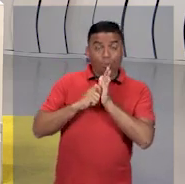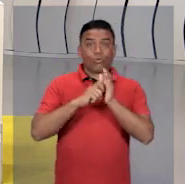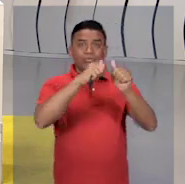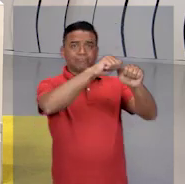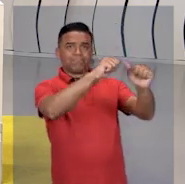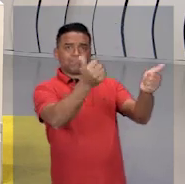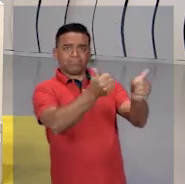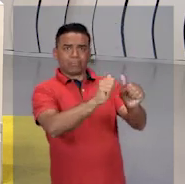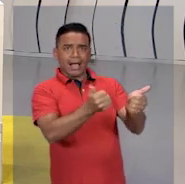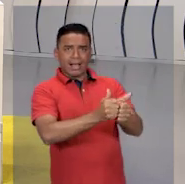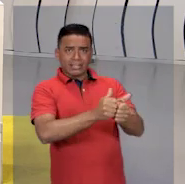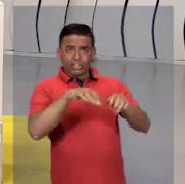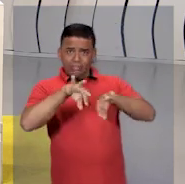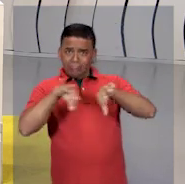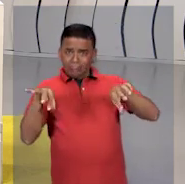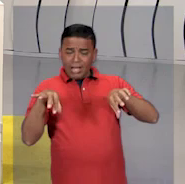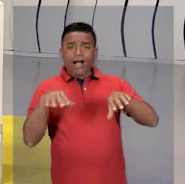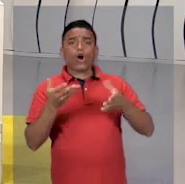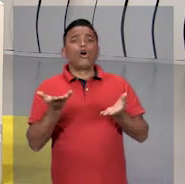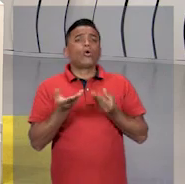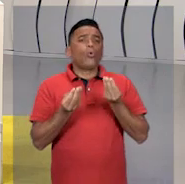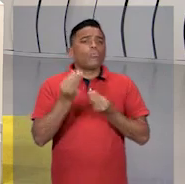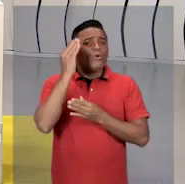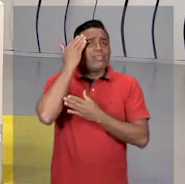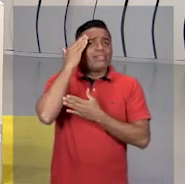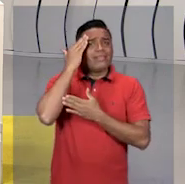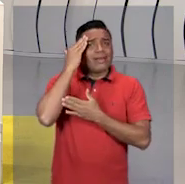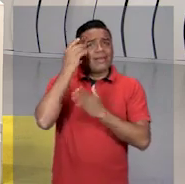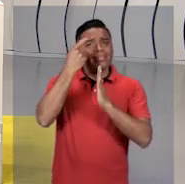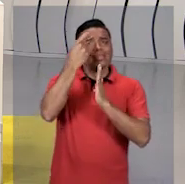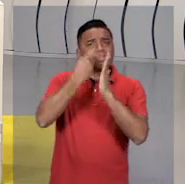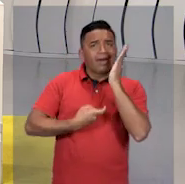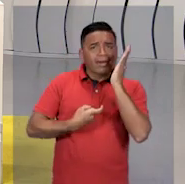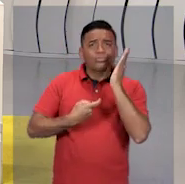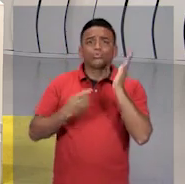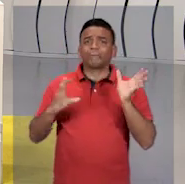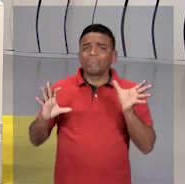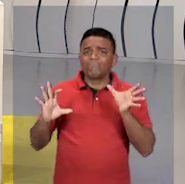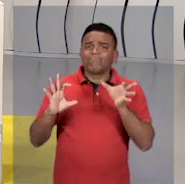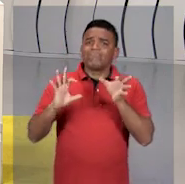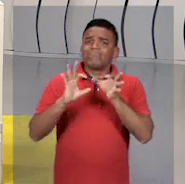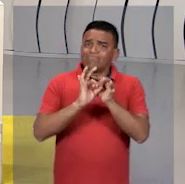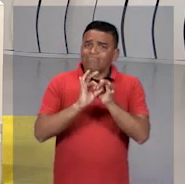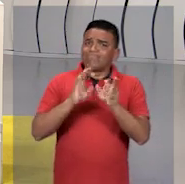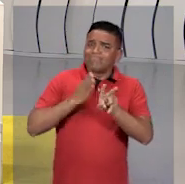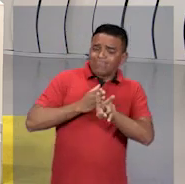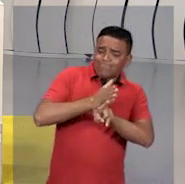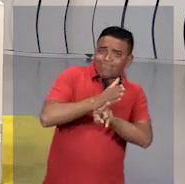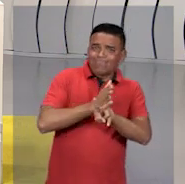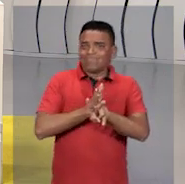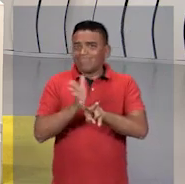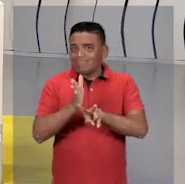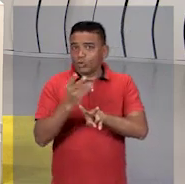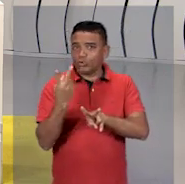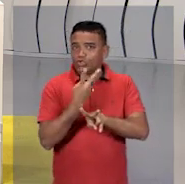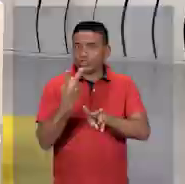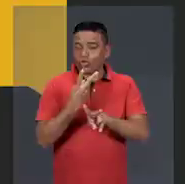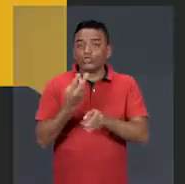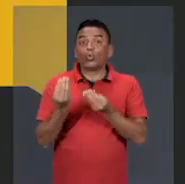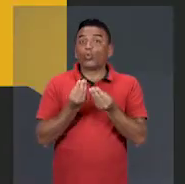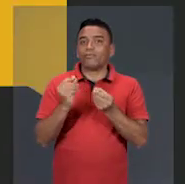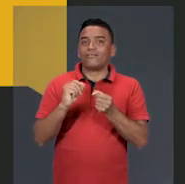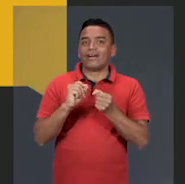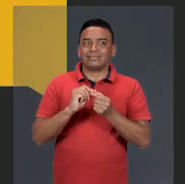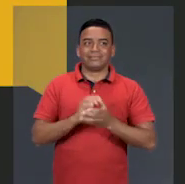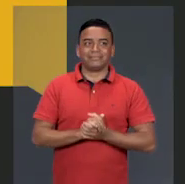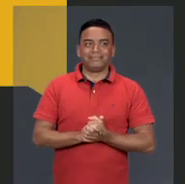também precisa entender como funciona um texto híbrido, que provavelmente vocês já devem saber mais ou menos como vai funcionar.